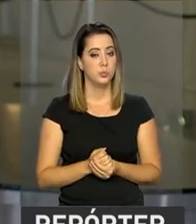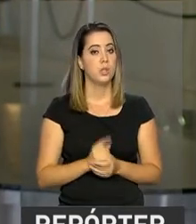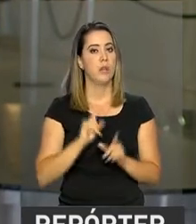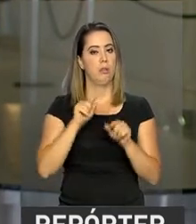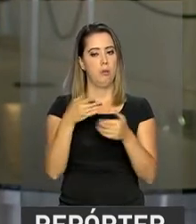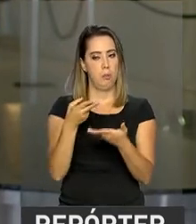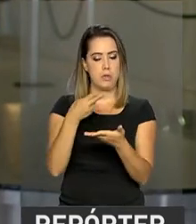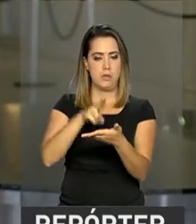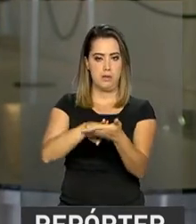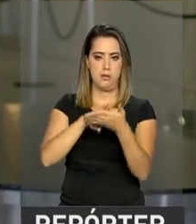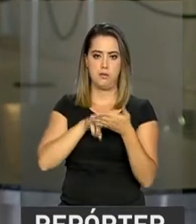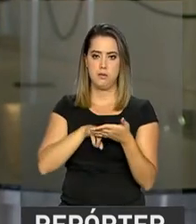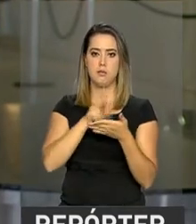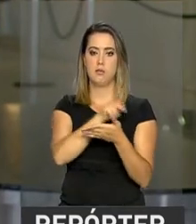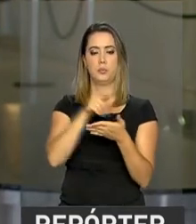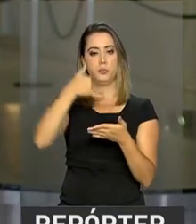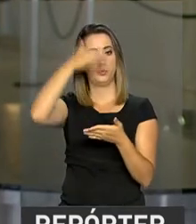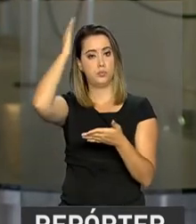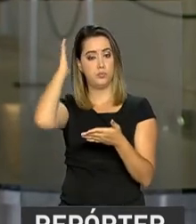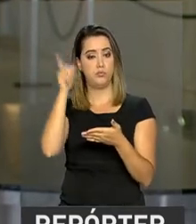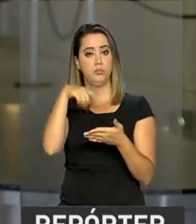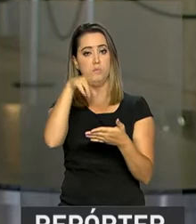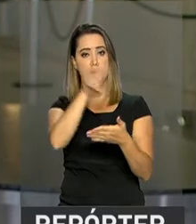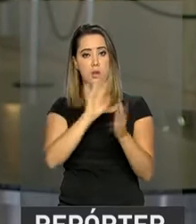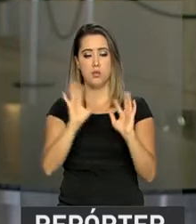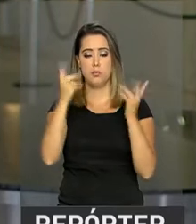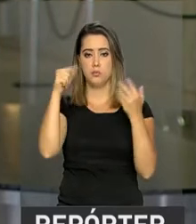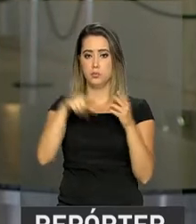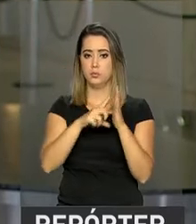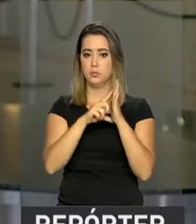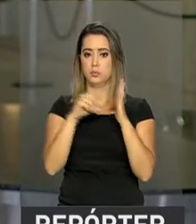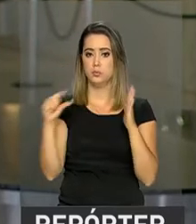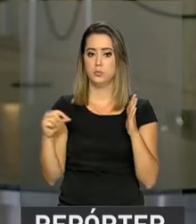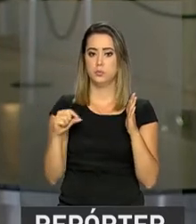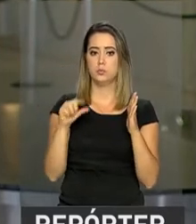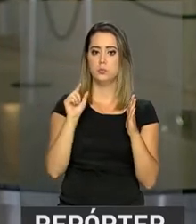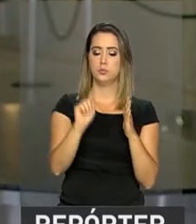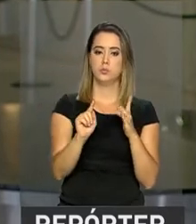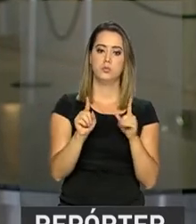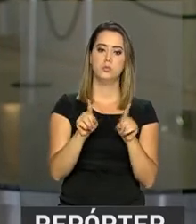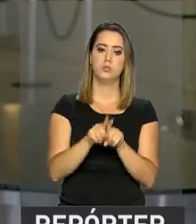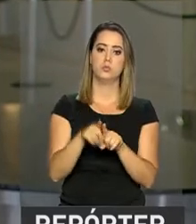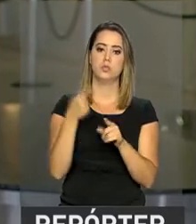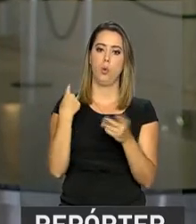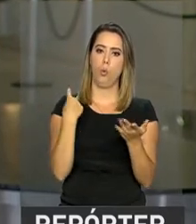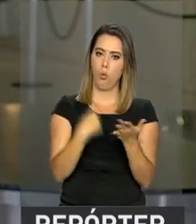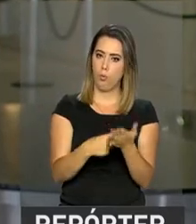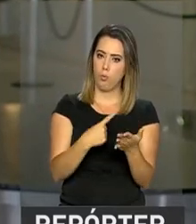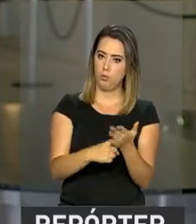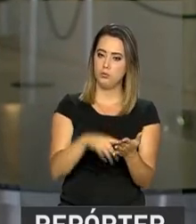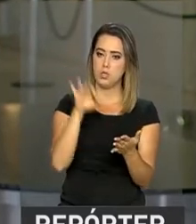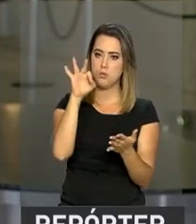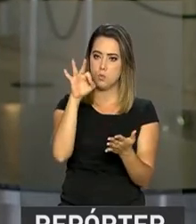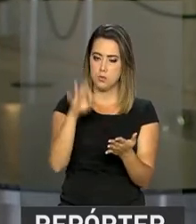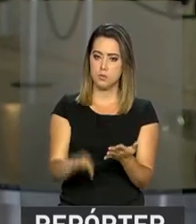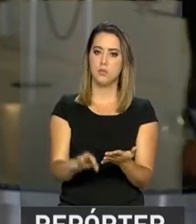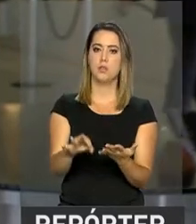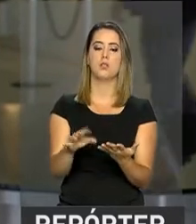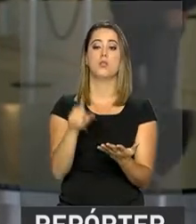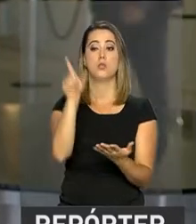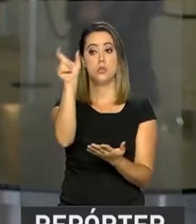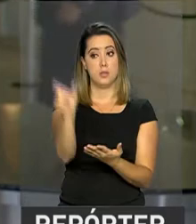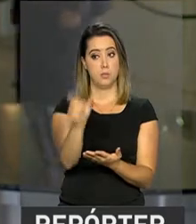Temer recebe essas cartas credenciais em cerimônia aqui no Palácio do Planalto, fica comprovado que esses